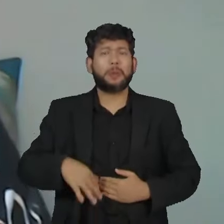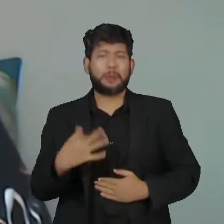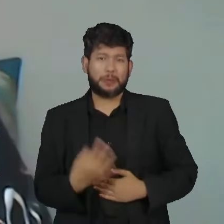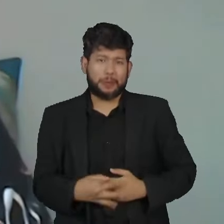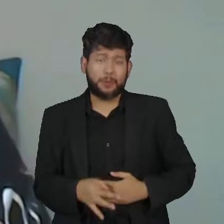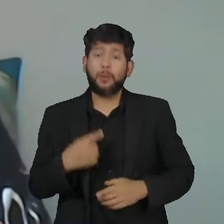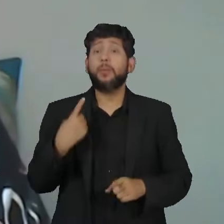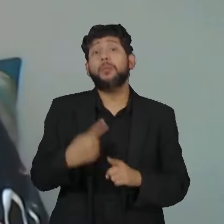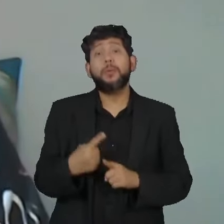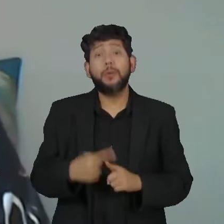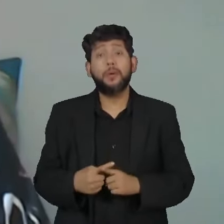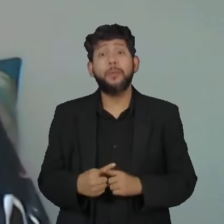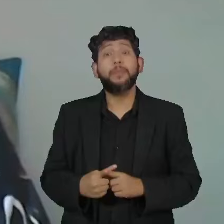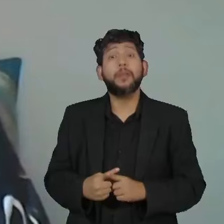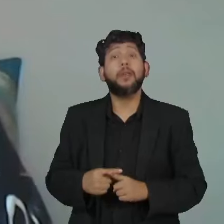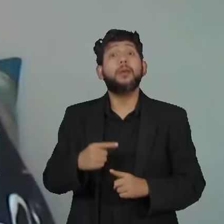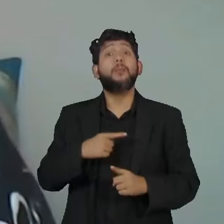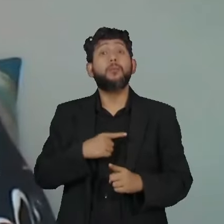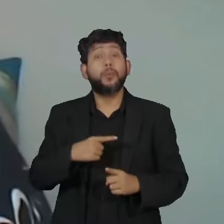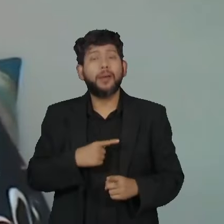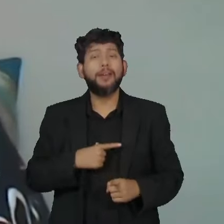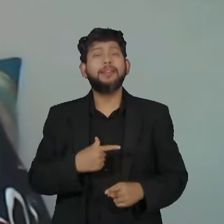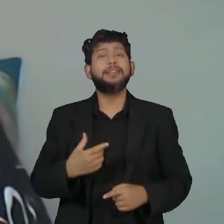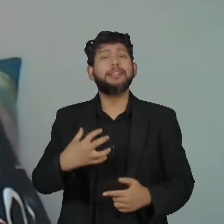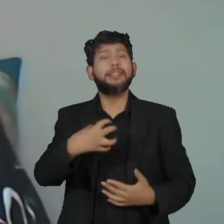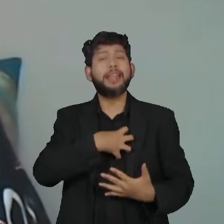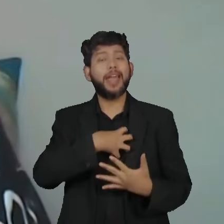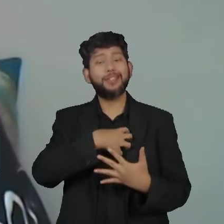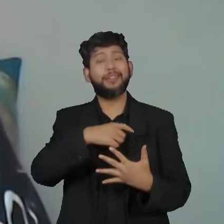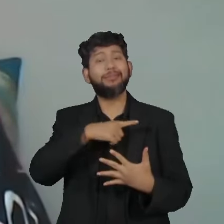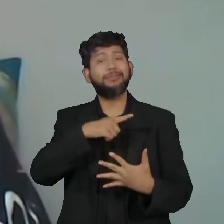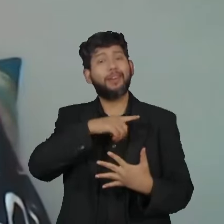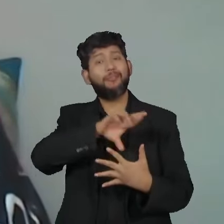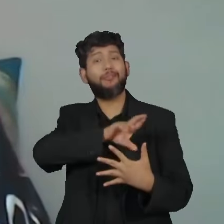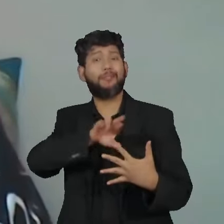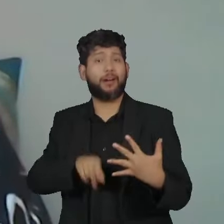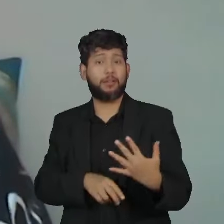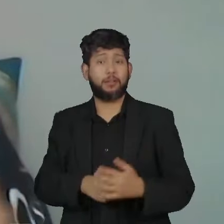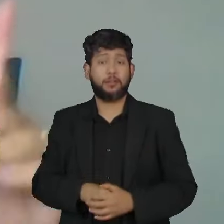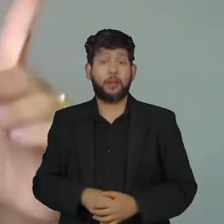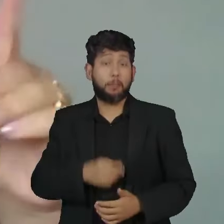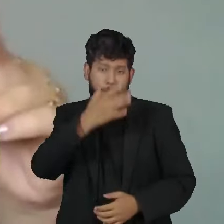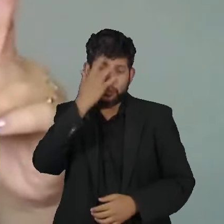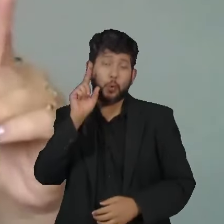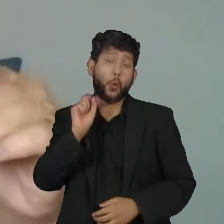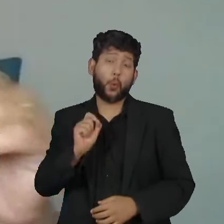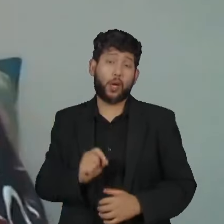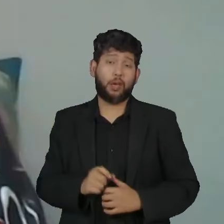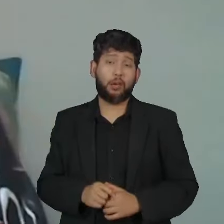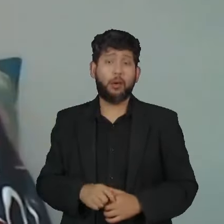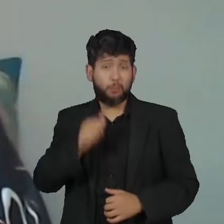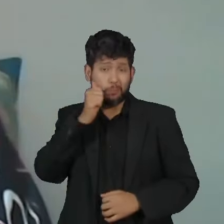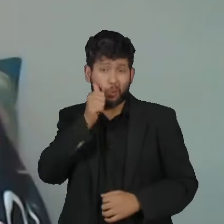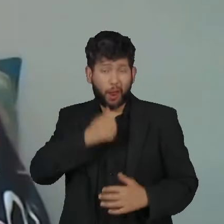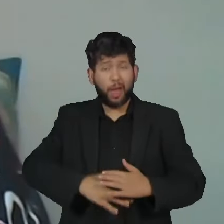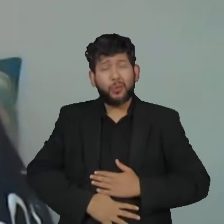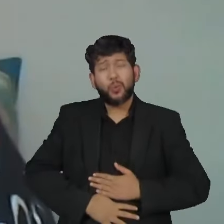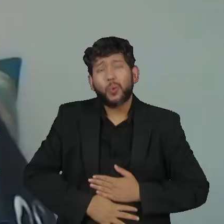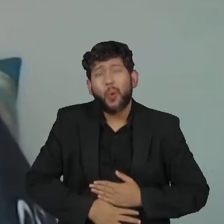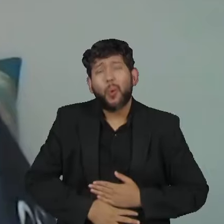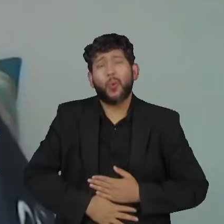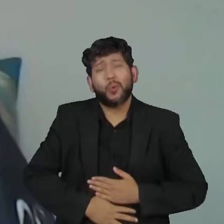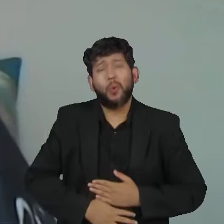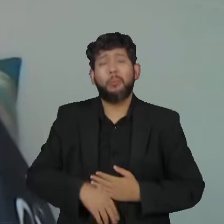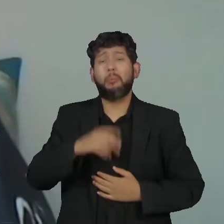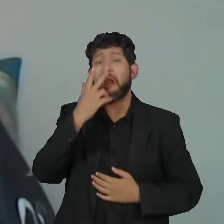quê? Por causa dessas quantidade de sintomas, porque dor em mulher é normalizado,